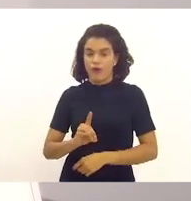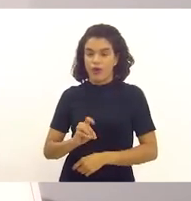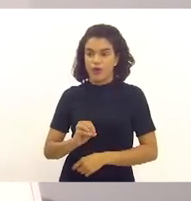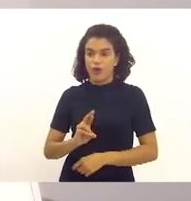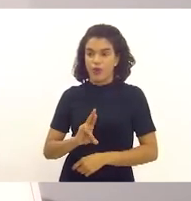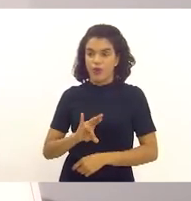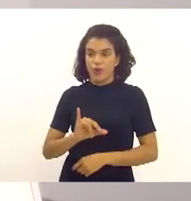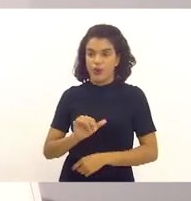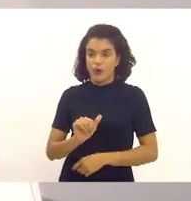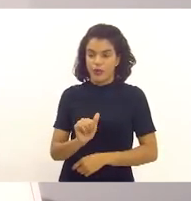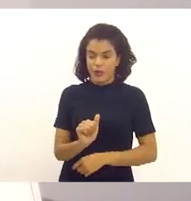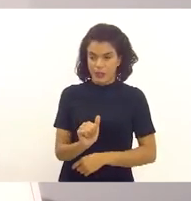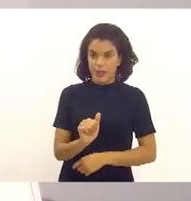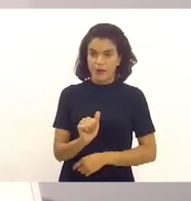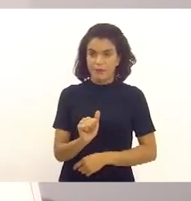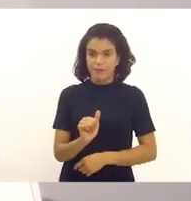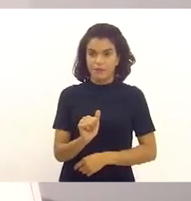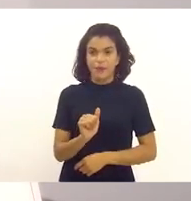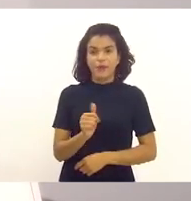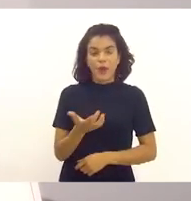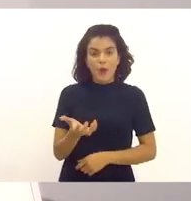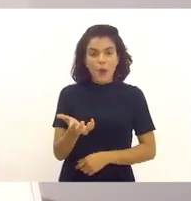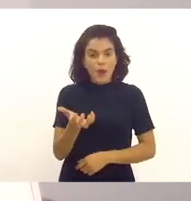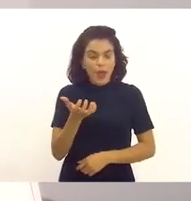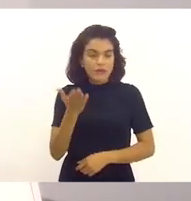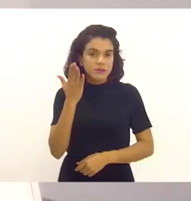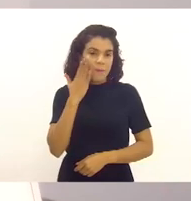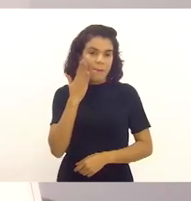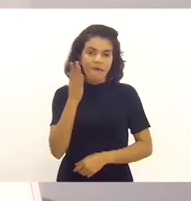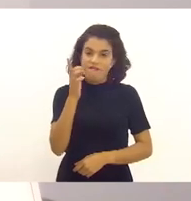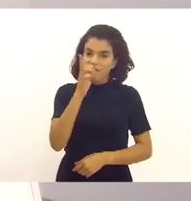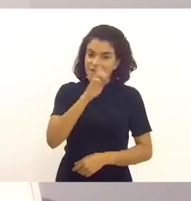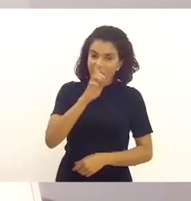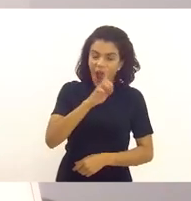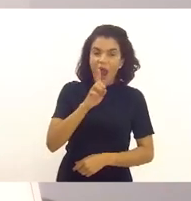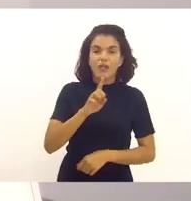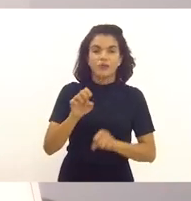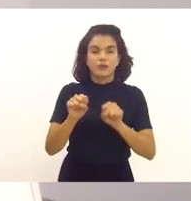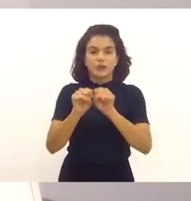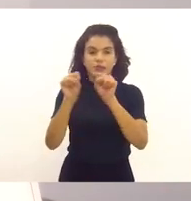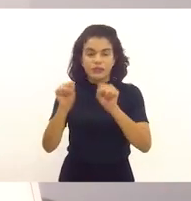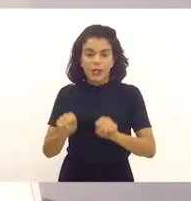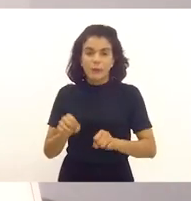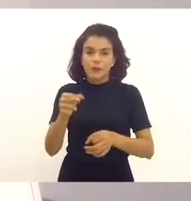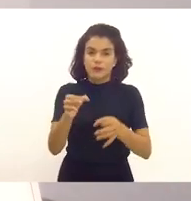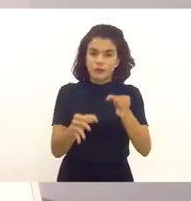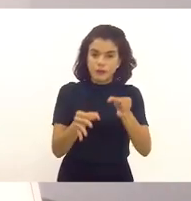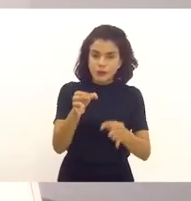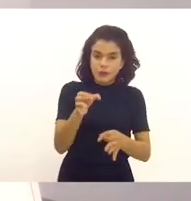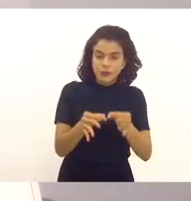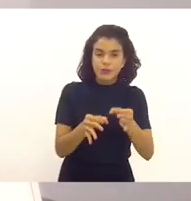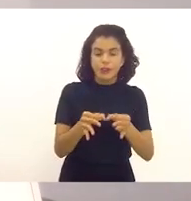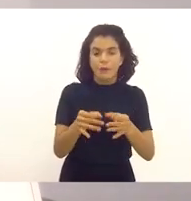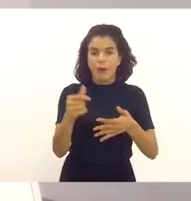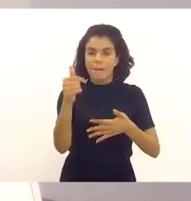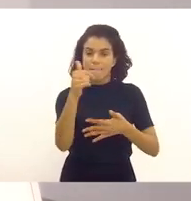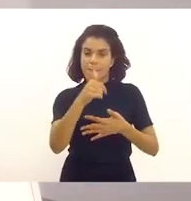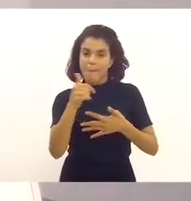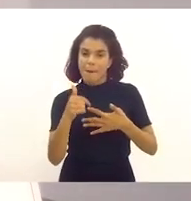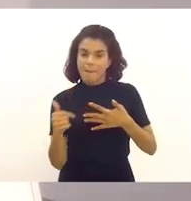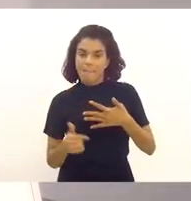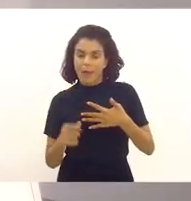algumas falhas que ocorreram no sistema de Justiça quando foi pontuado sobre